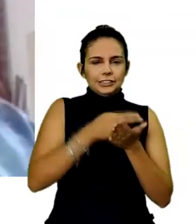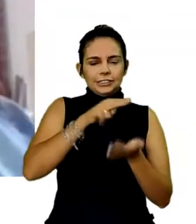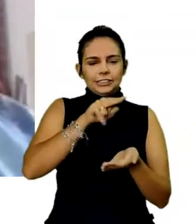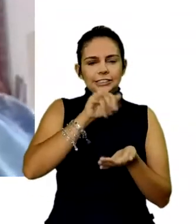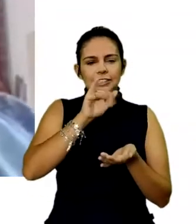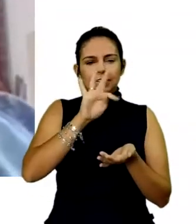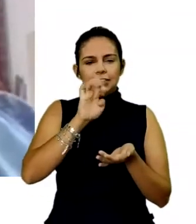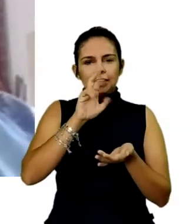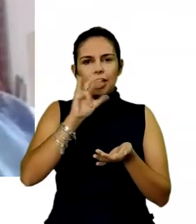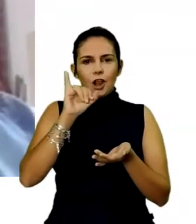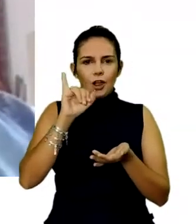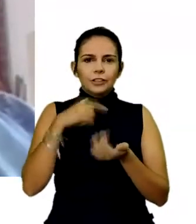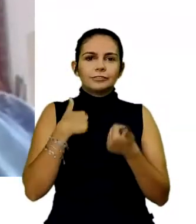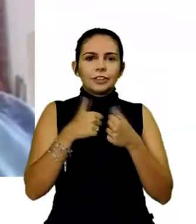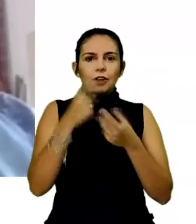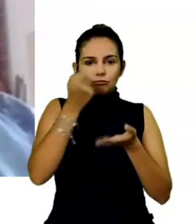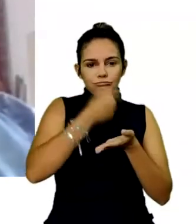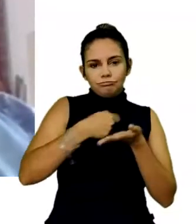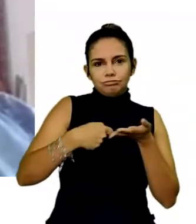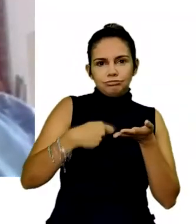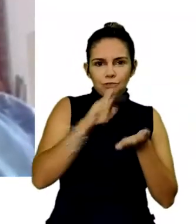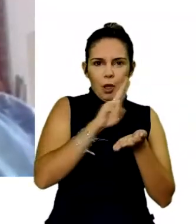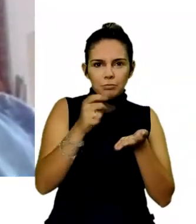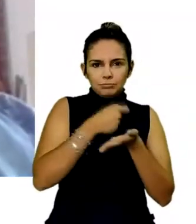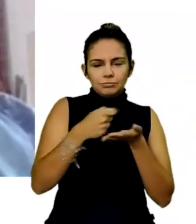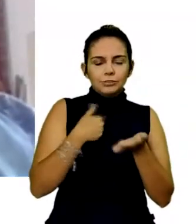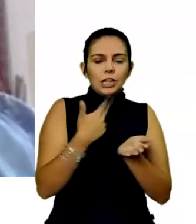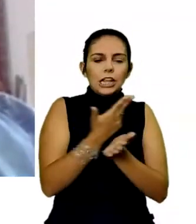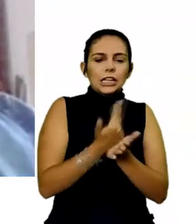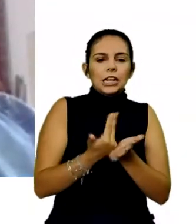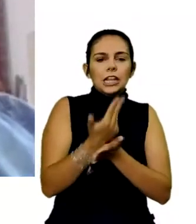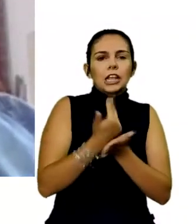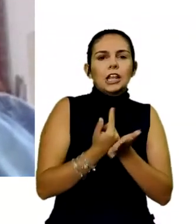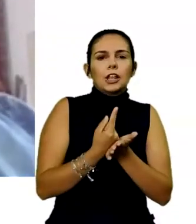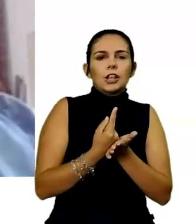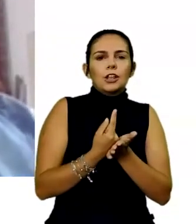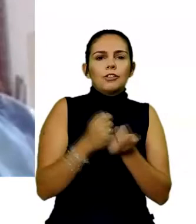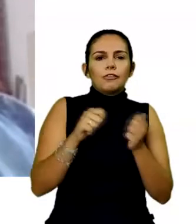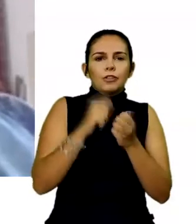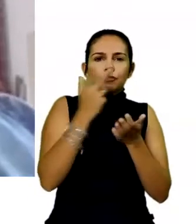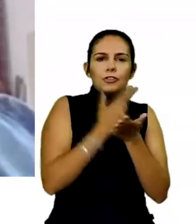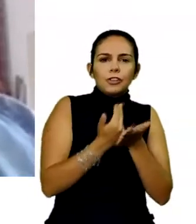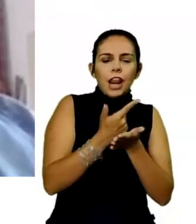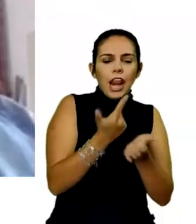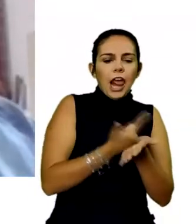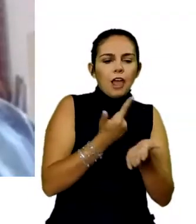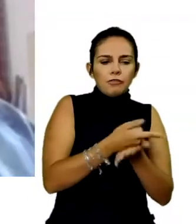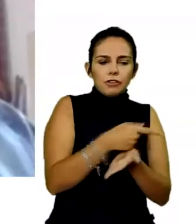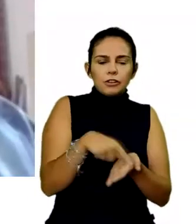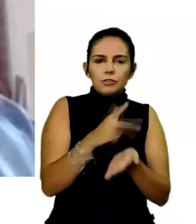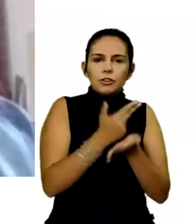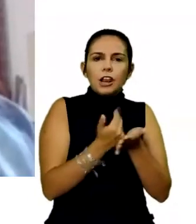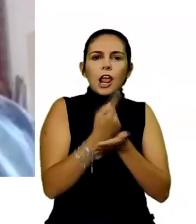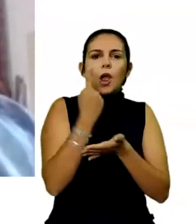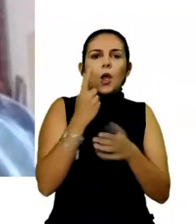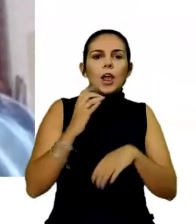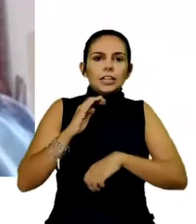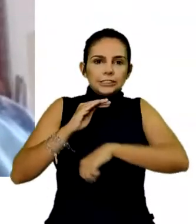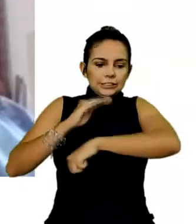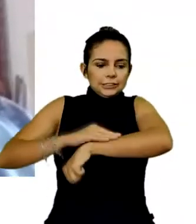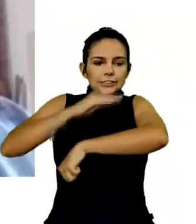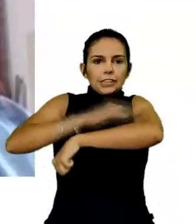Miraflores. Eu estava fazendo autógrafos, aí eu desenhei, faço um desenho em cada livro, e desenhei um